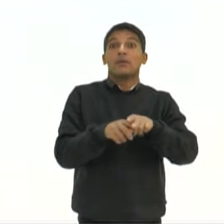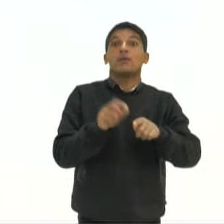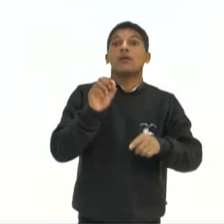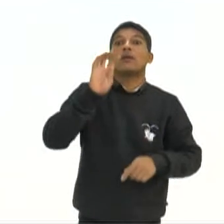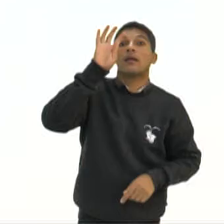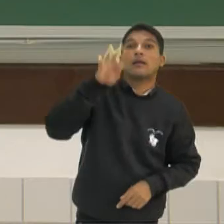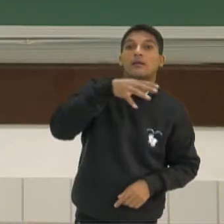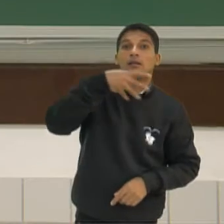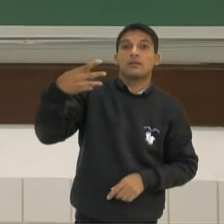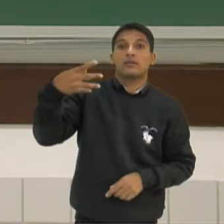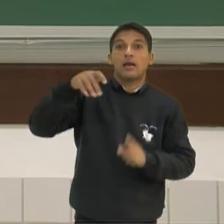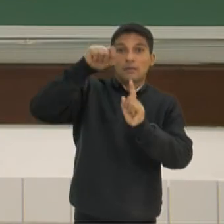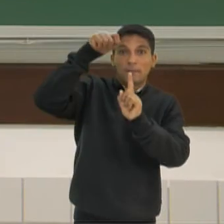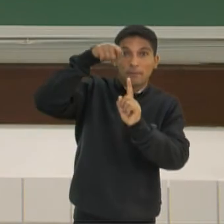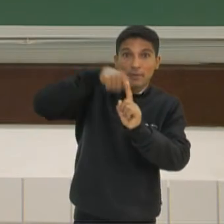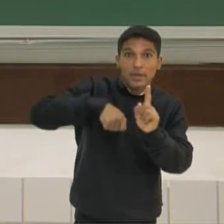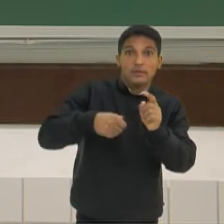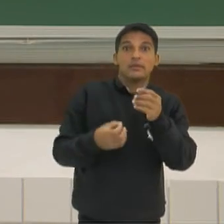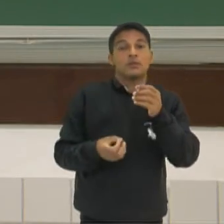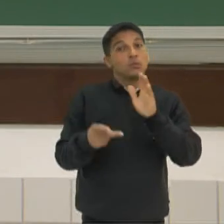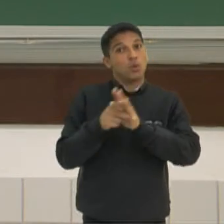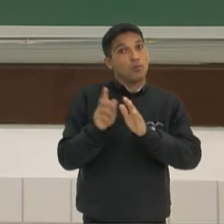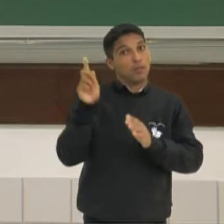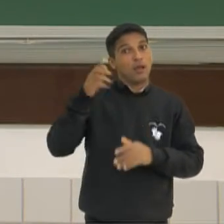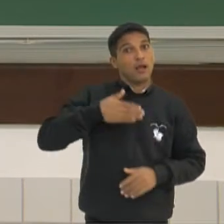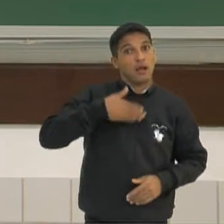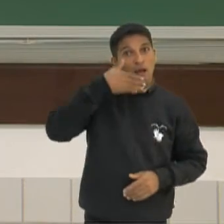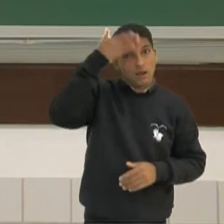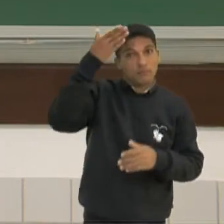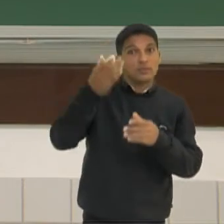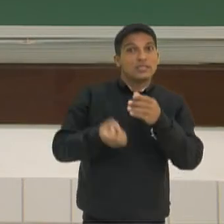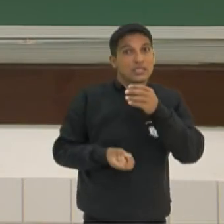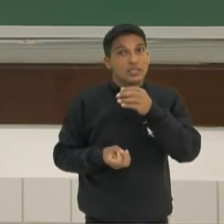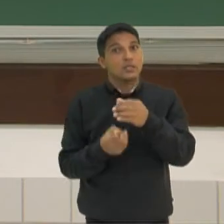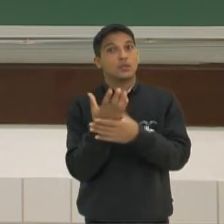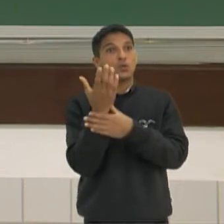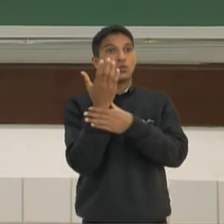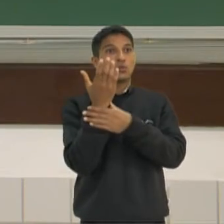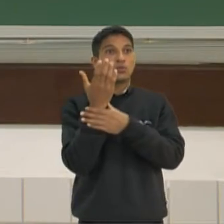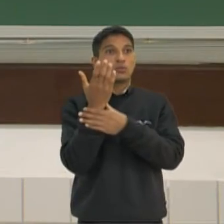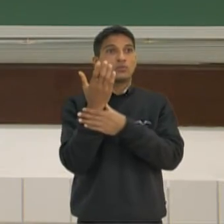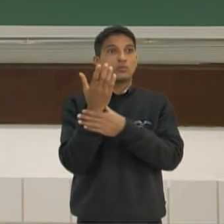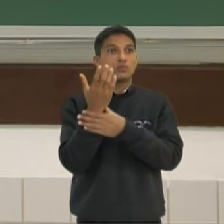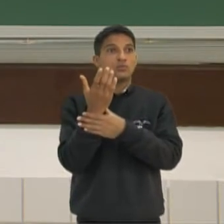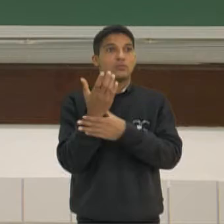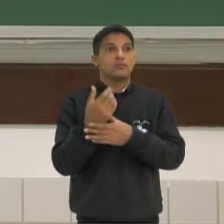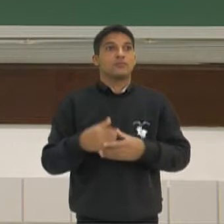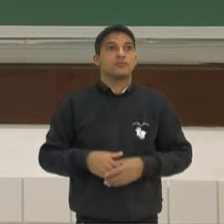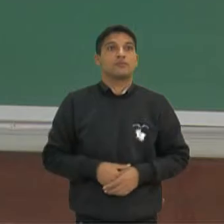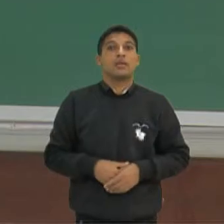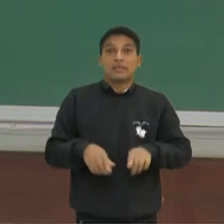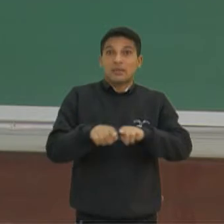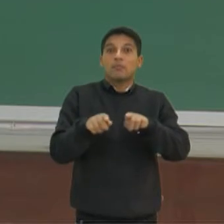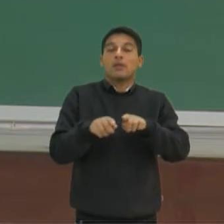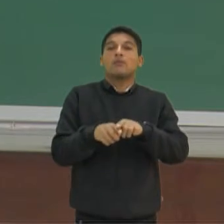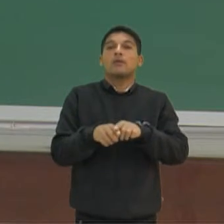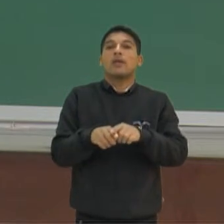marítima dos continentes. Eles também já tinham estudos em química, eles descobriram, por exemplo, o